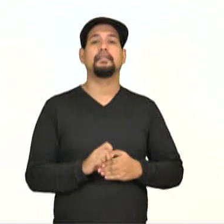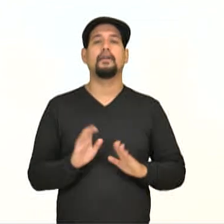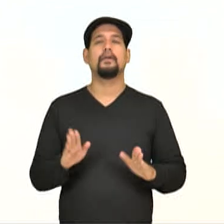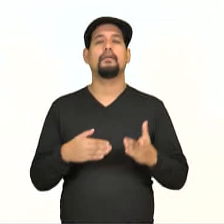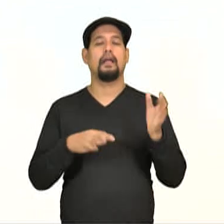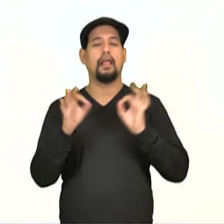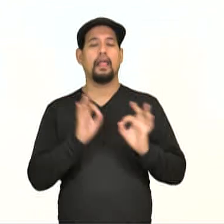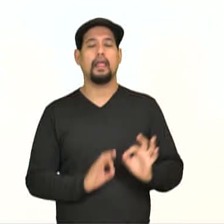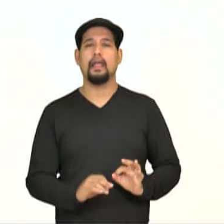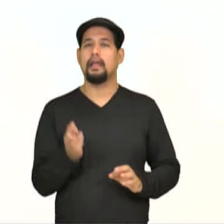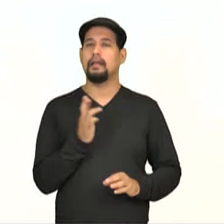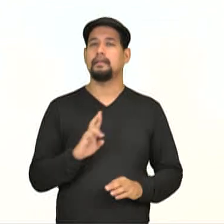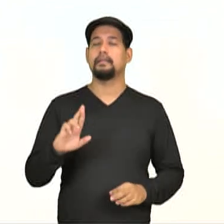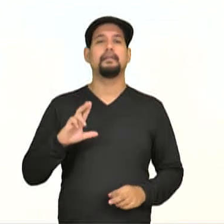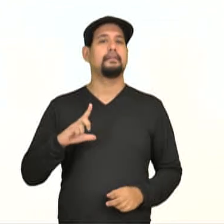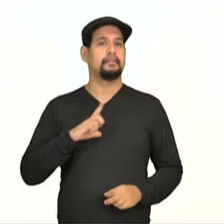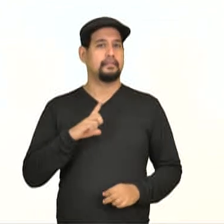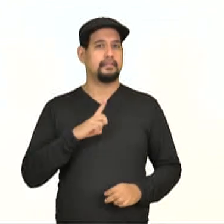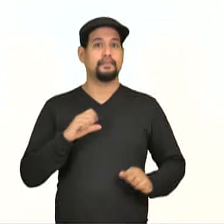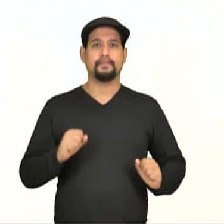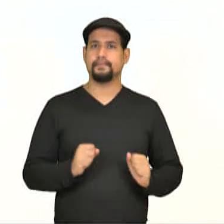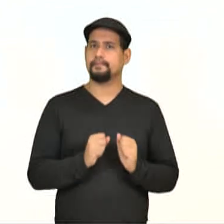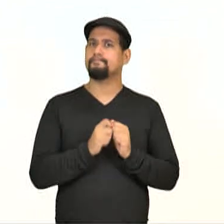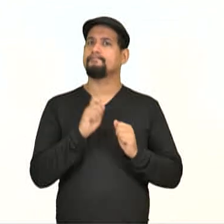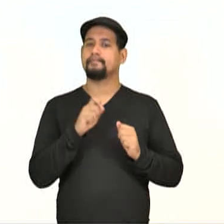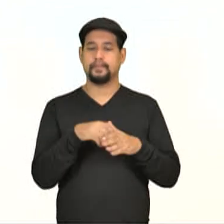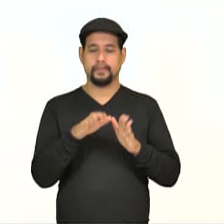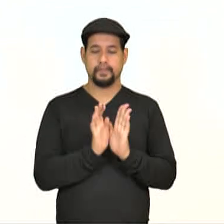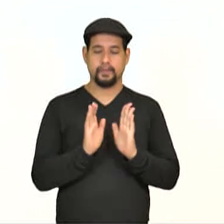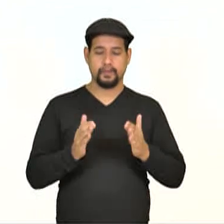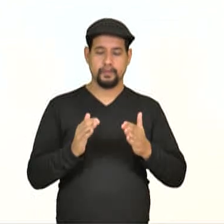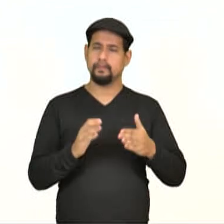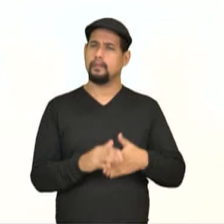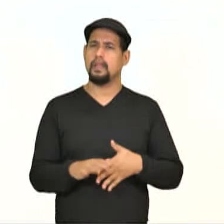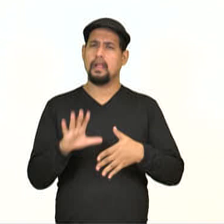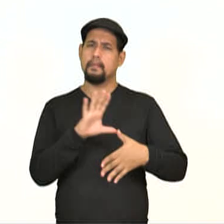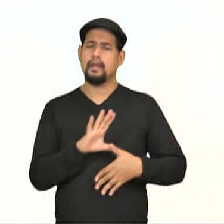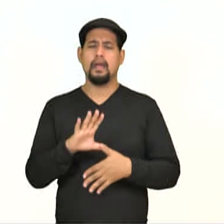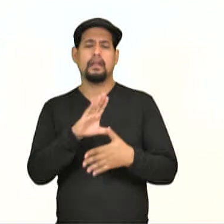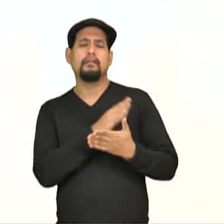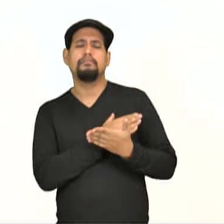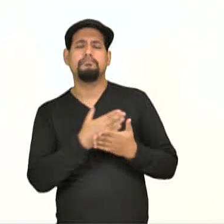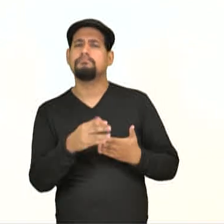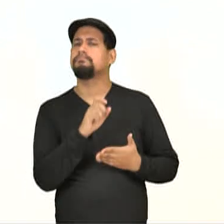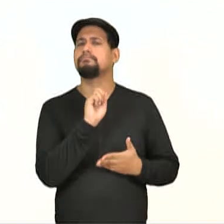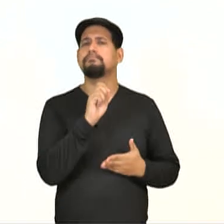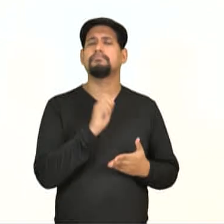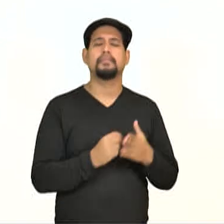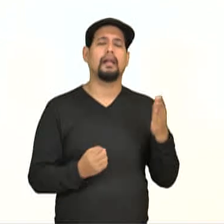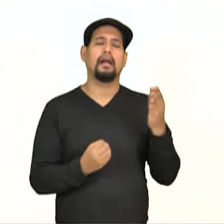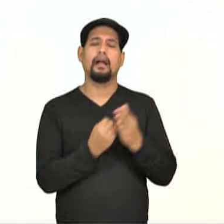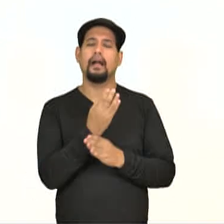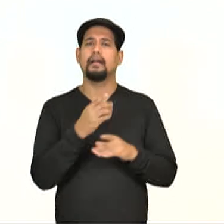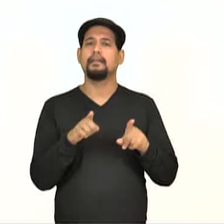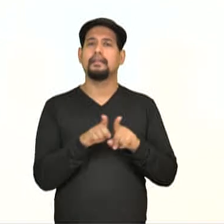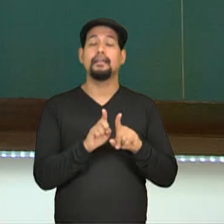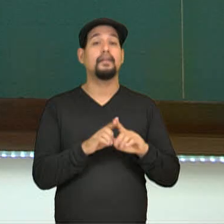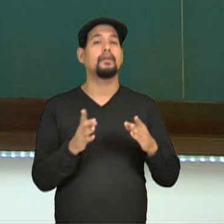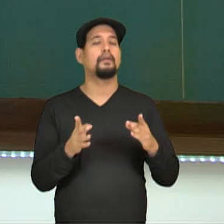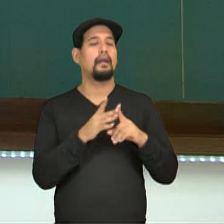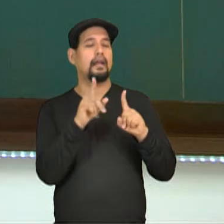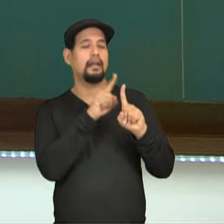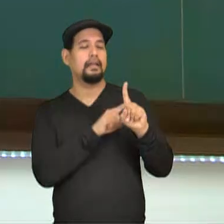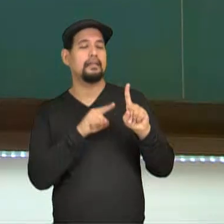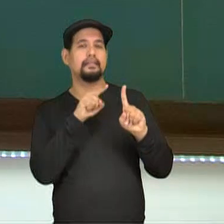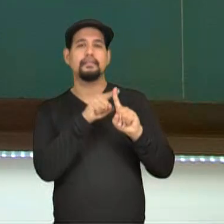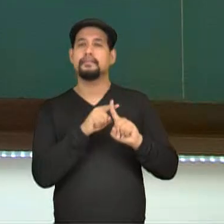ordem religiosa esteve presente na colonização da América? Quem foi o seu fundador e quais eram os seus